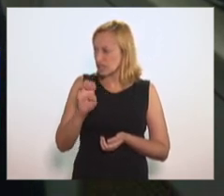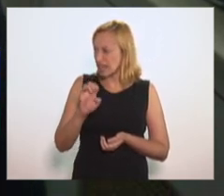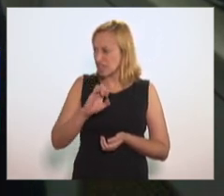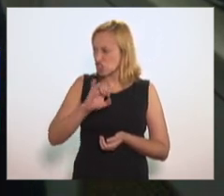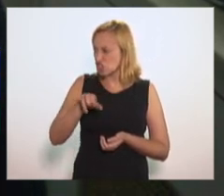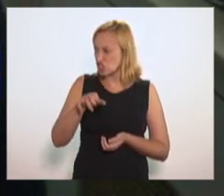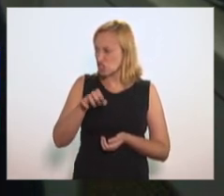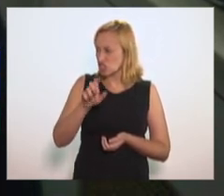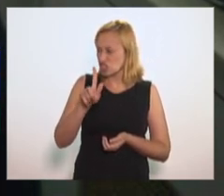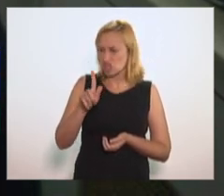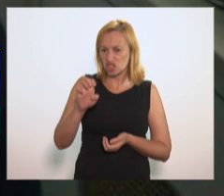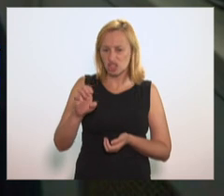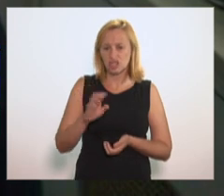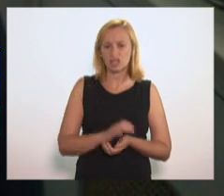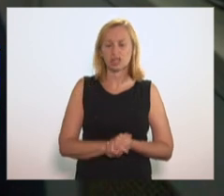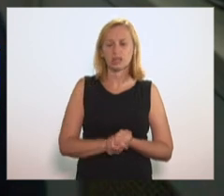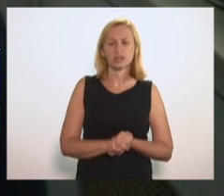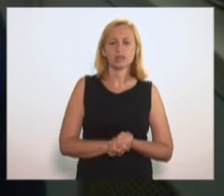habitação